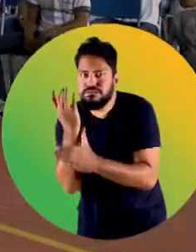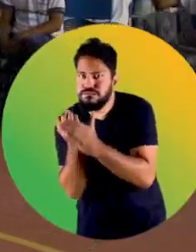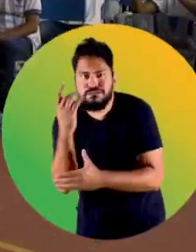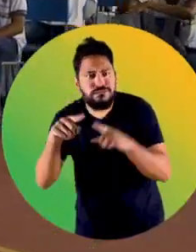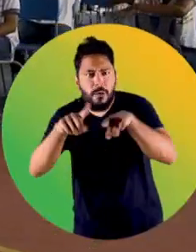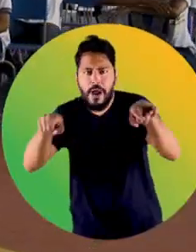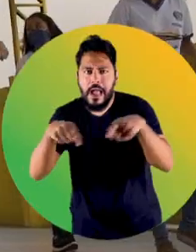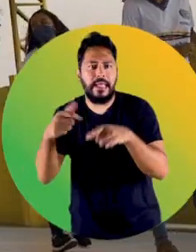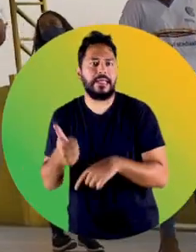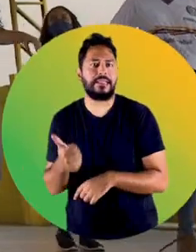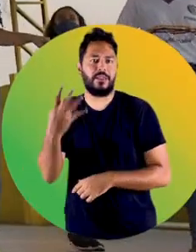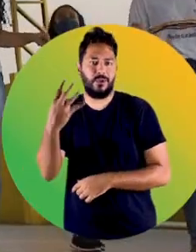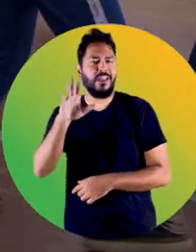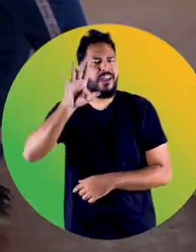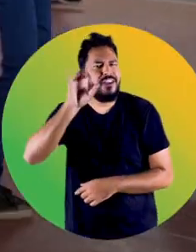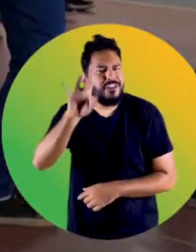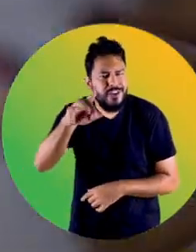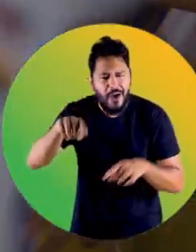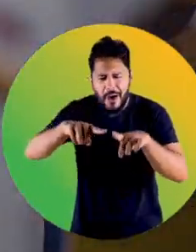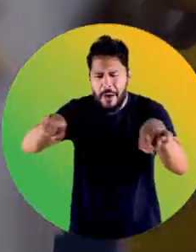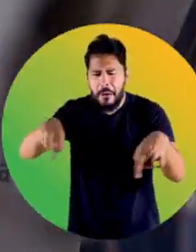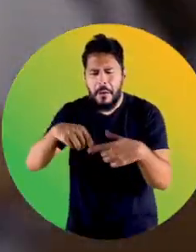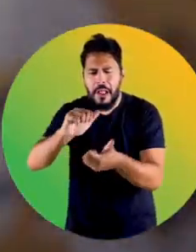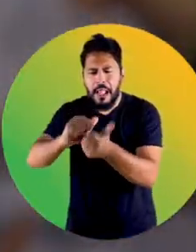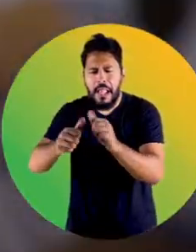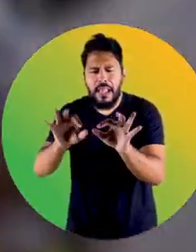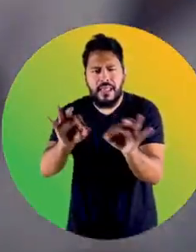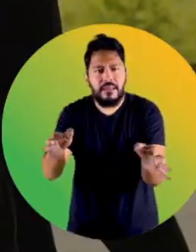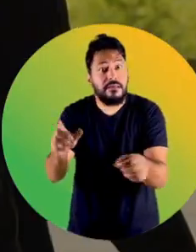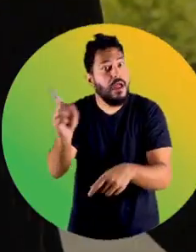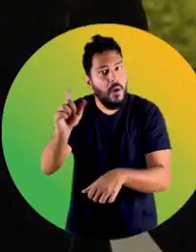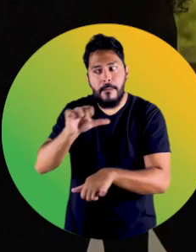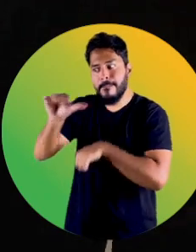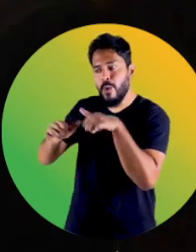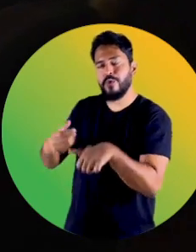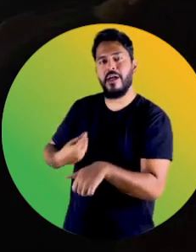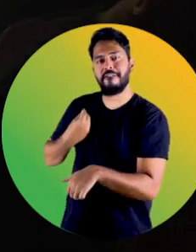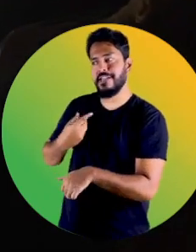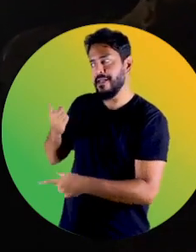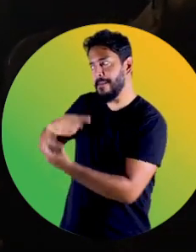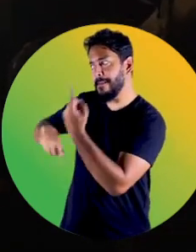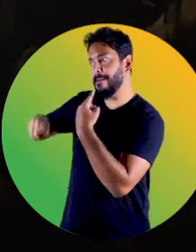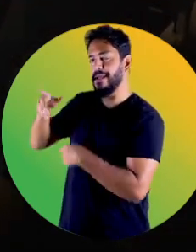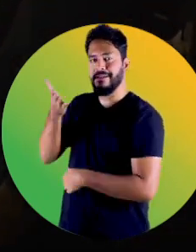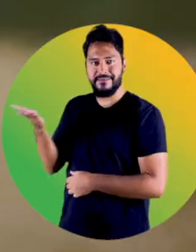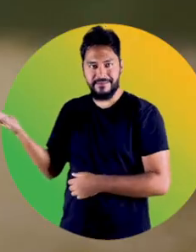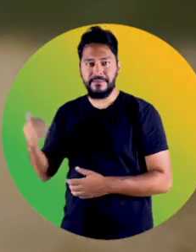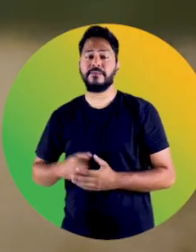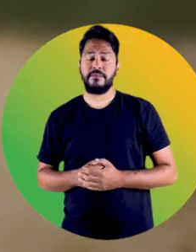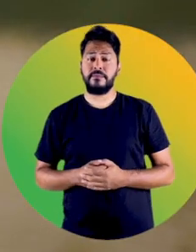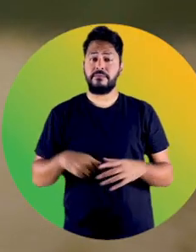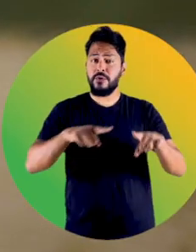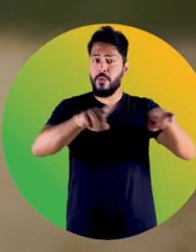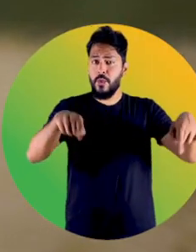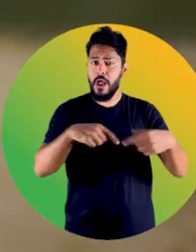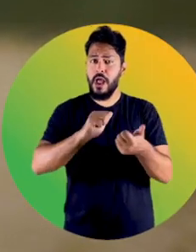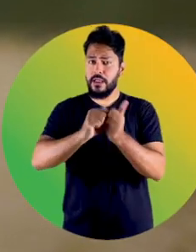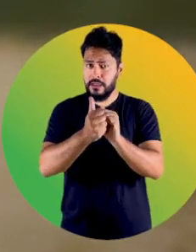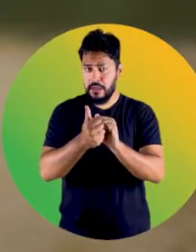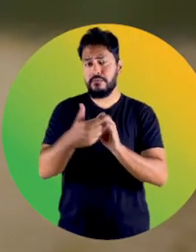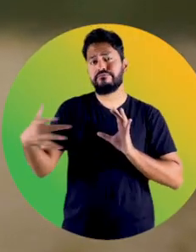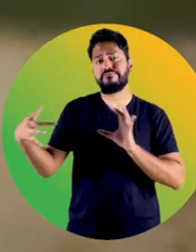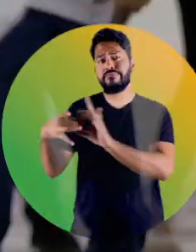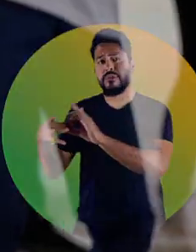foram 14. Não são apenas quadras, são vidas transformadas e novas histórias sendo contadas. A quadra traz vida para